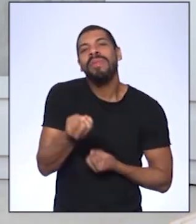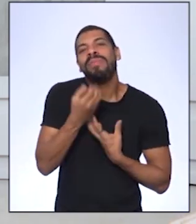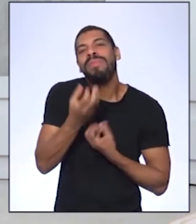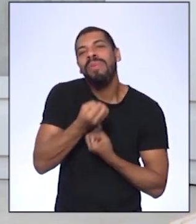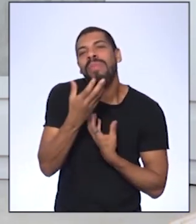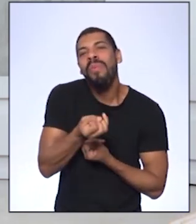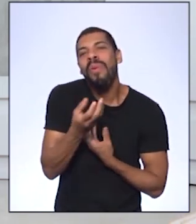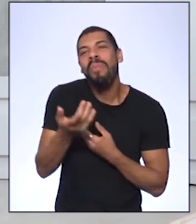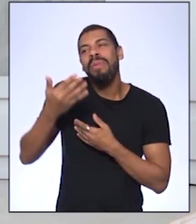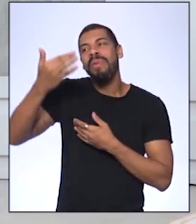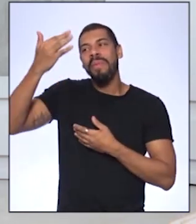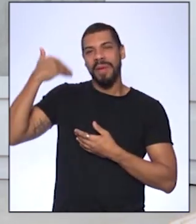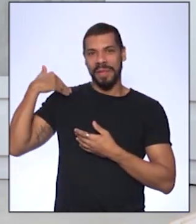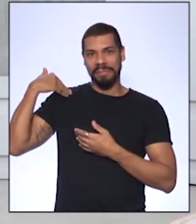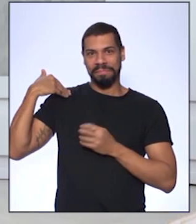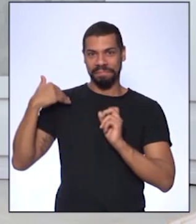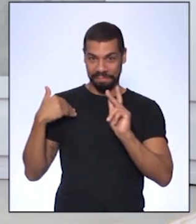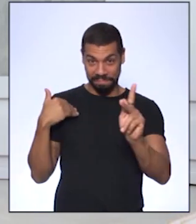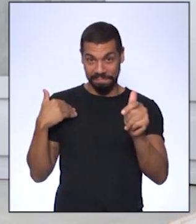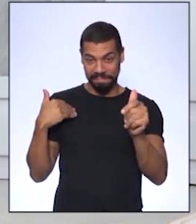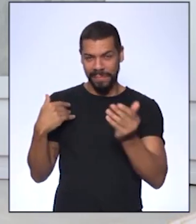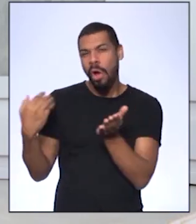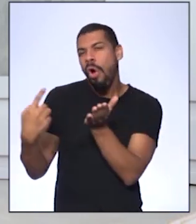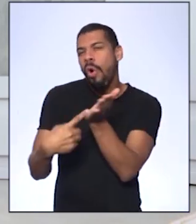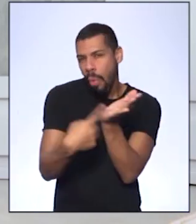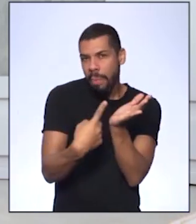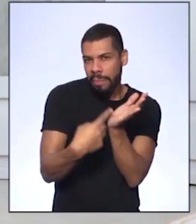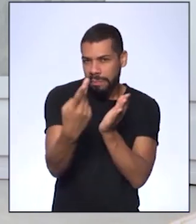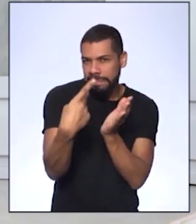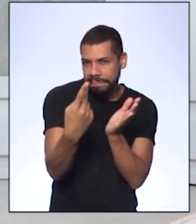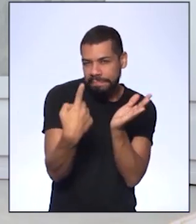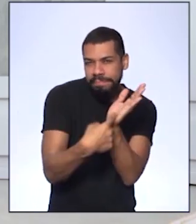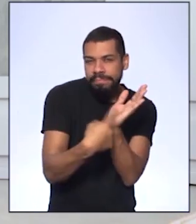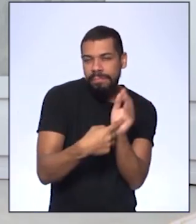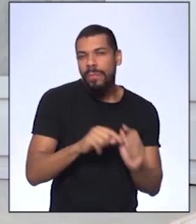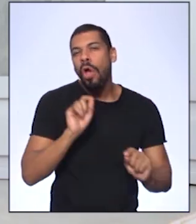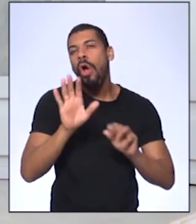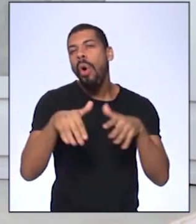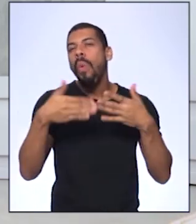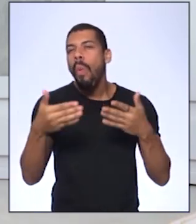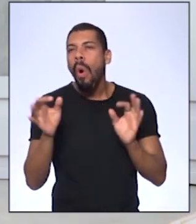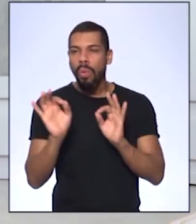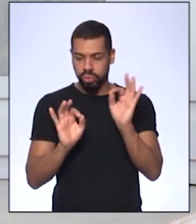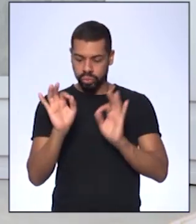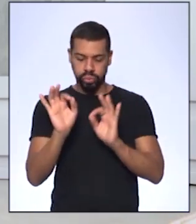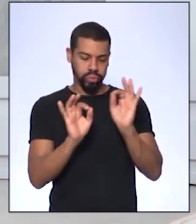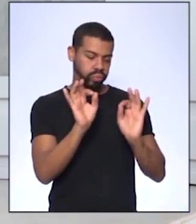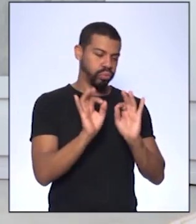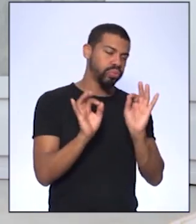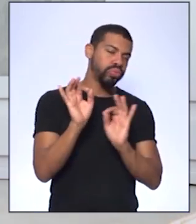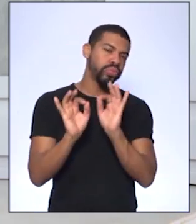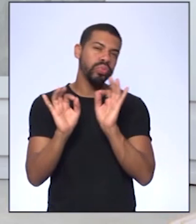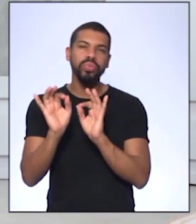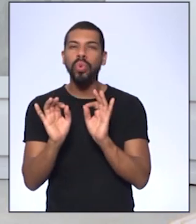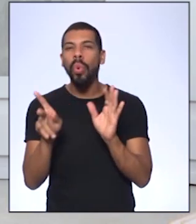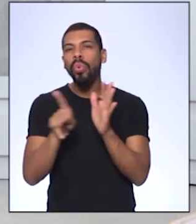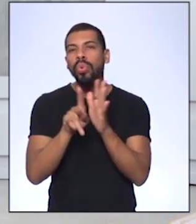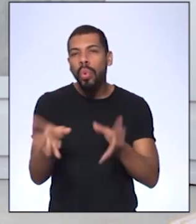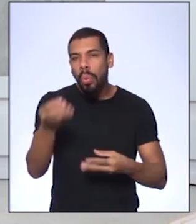a gente precisa combinar uma coisa. A gente já sabe quais são os elementos que se organizam aí para que a gente